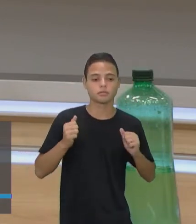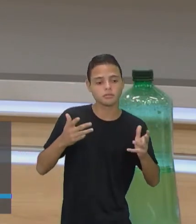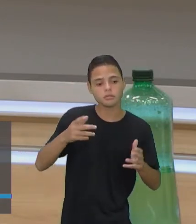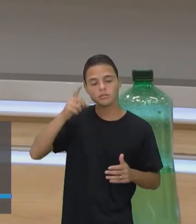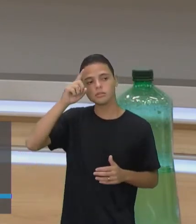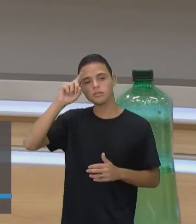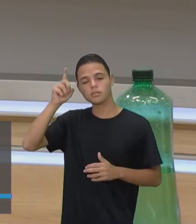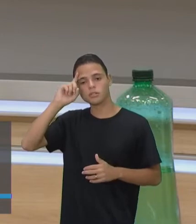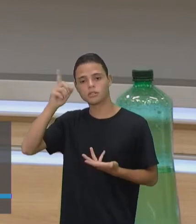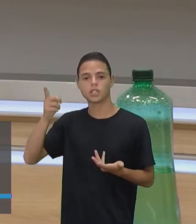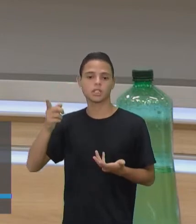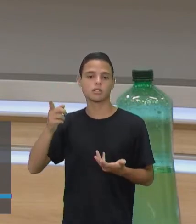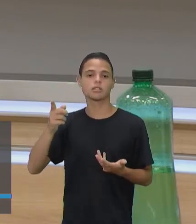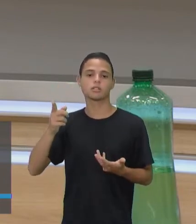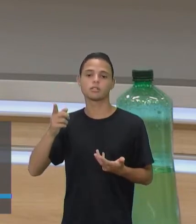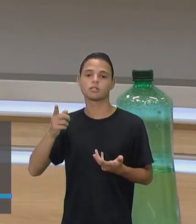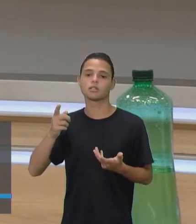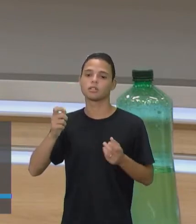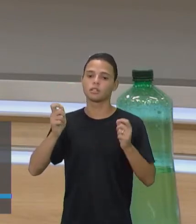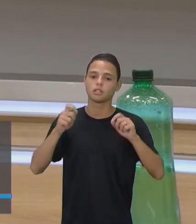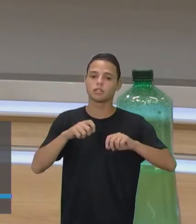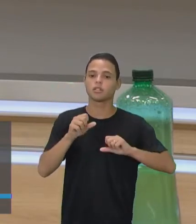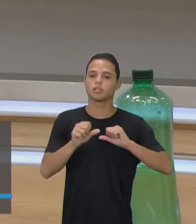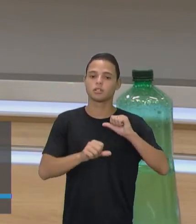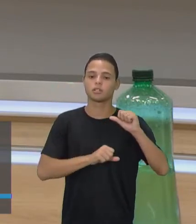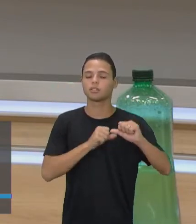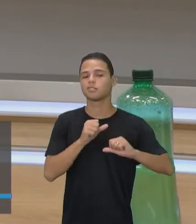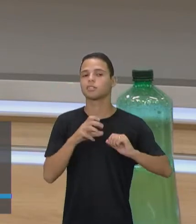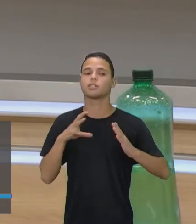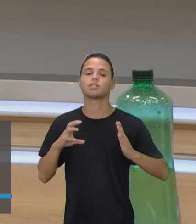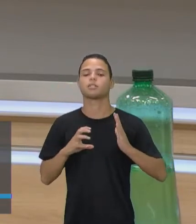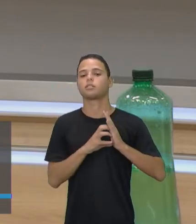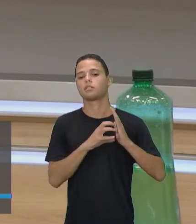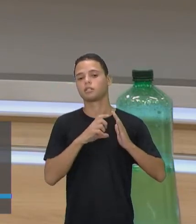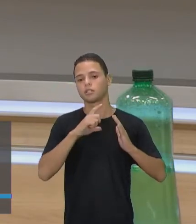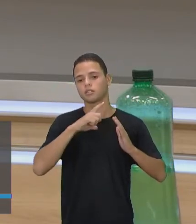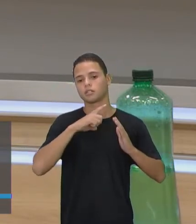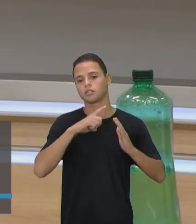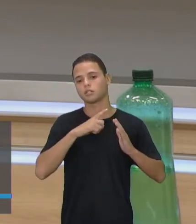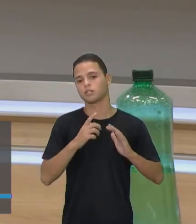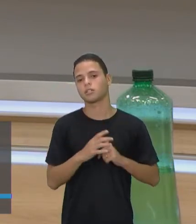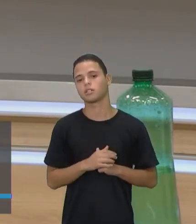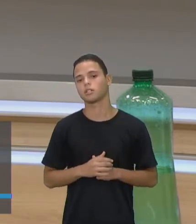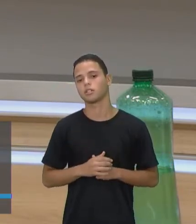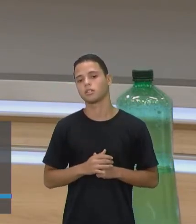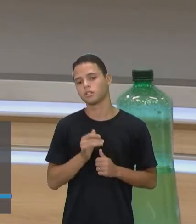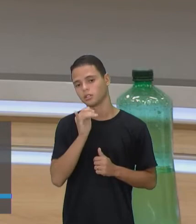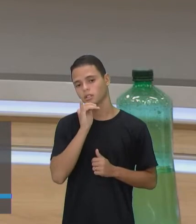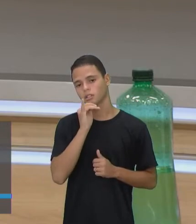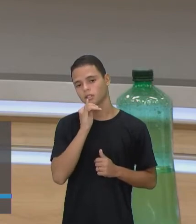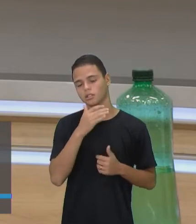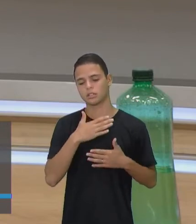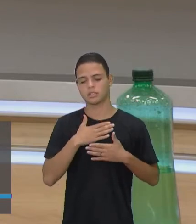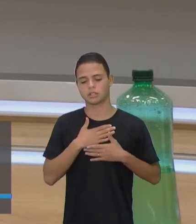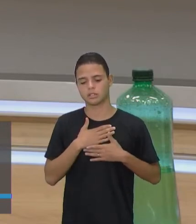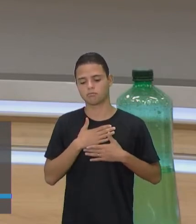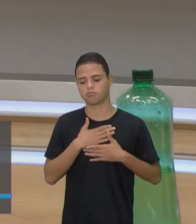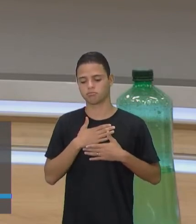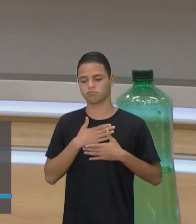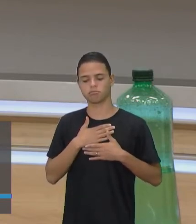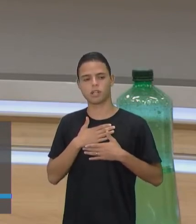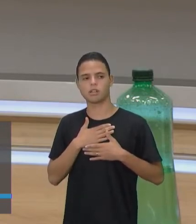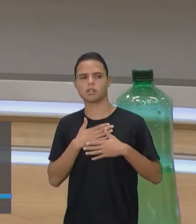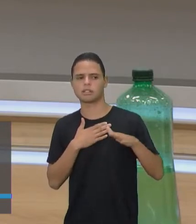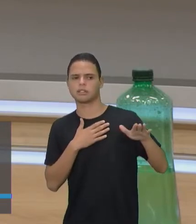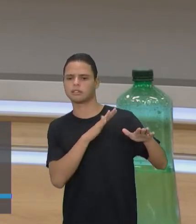diárias, que parece que não, mas afeta muito o planeta. E é aquela coisa, eu não vou fazer eu vou fazer minha parte, mas